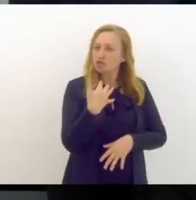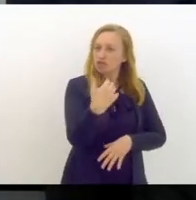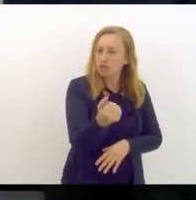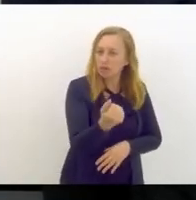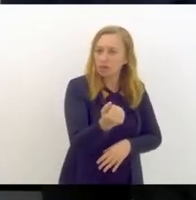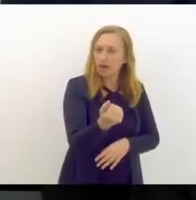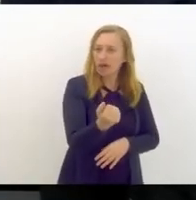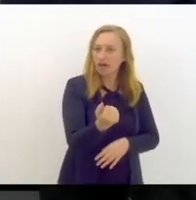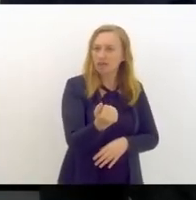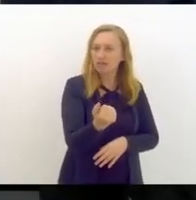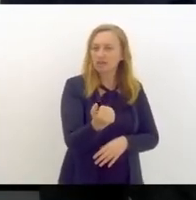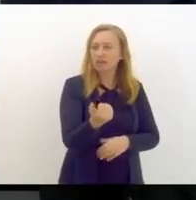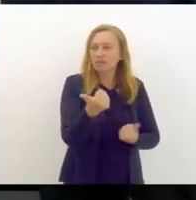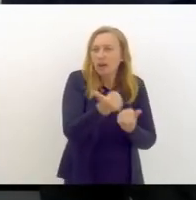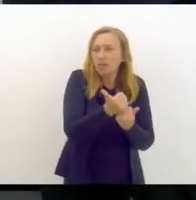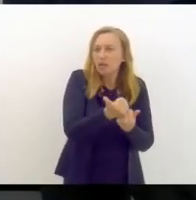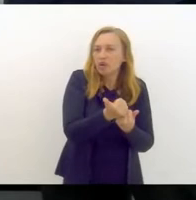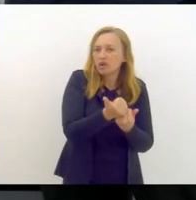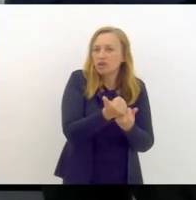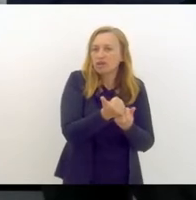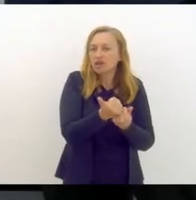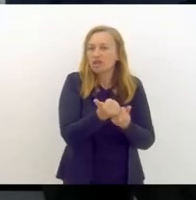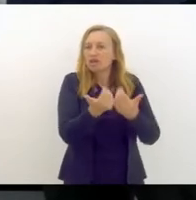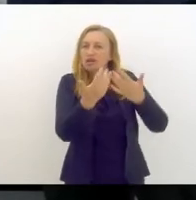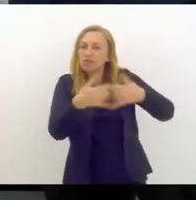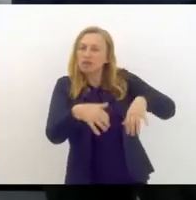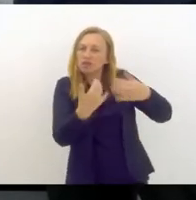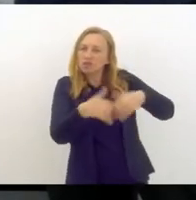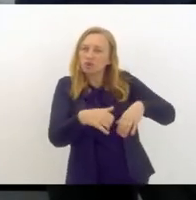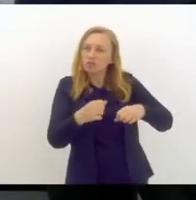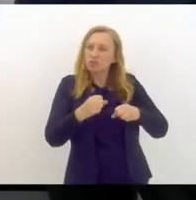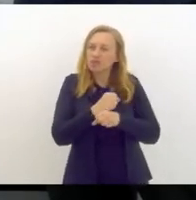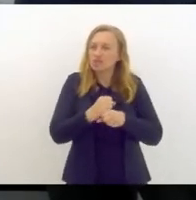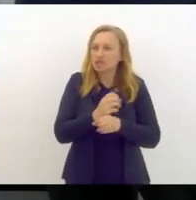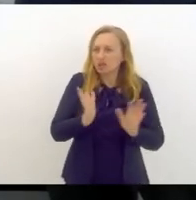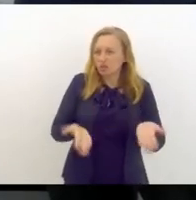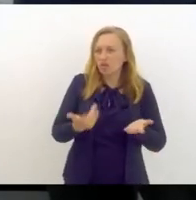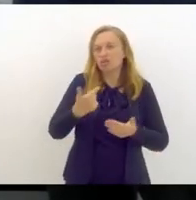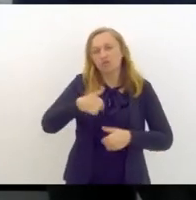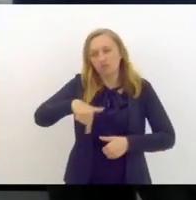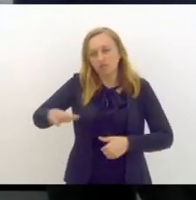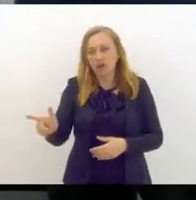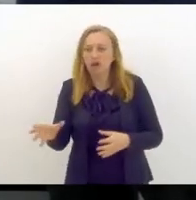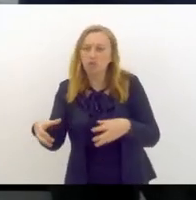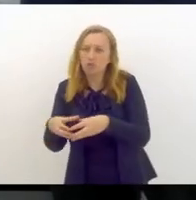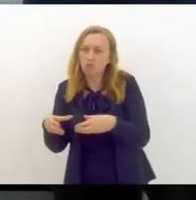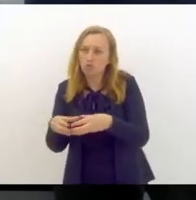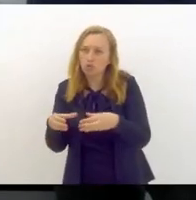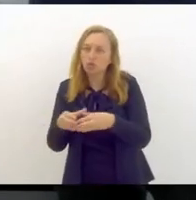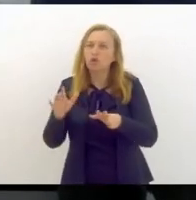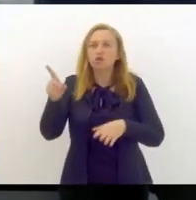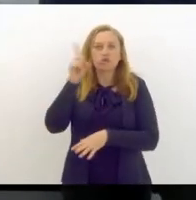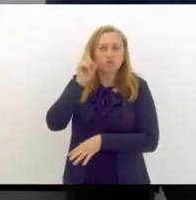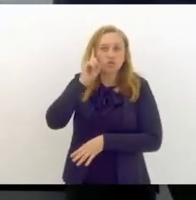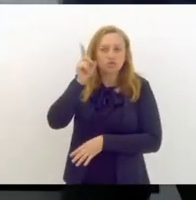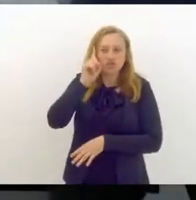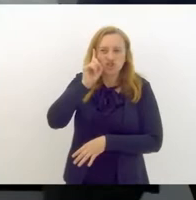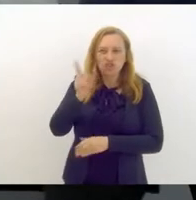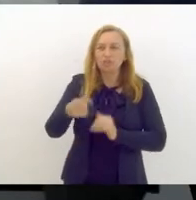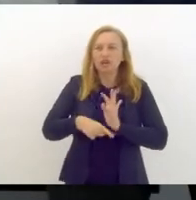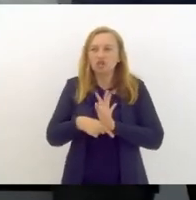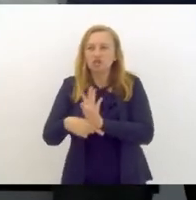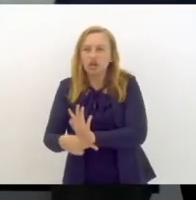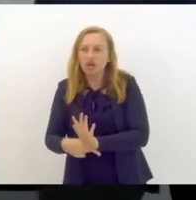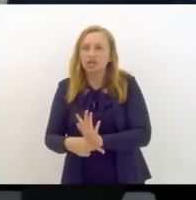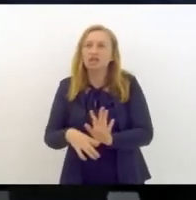Refúgio de Vida Silvestre para apoiar nos desastres de Petrópolis, esse ano nossa equipe esteve lá todos os dias para apoiar no desastre. Então,